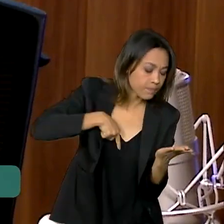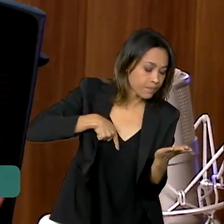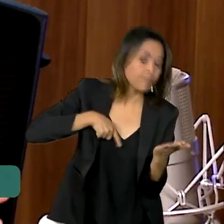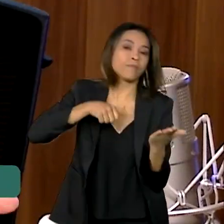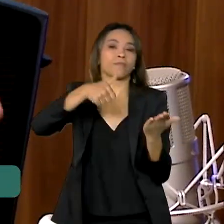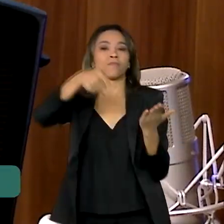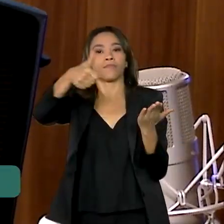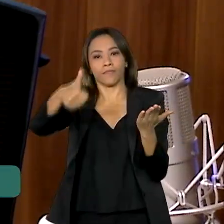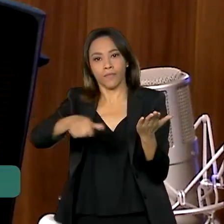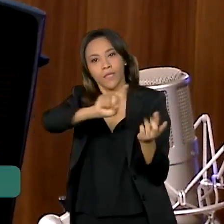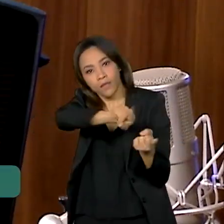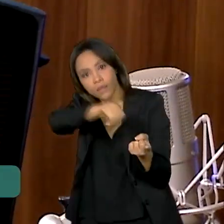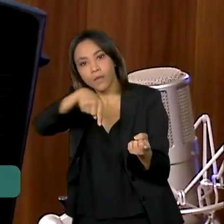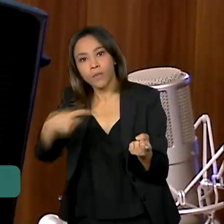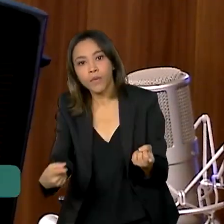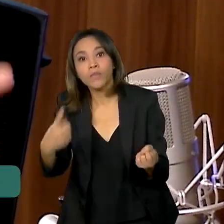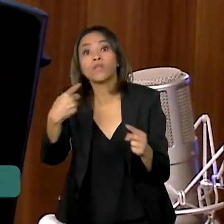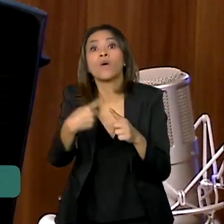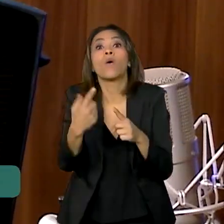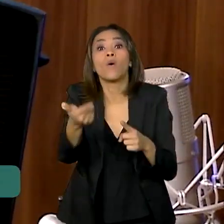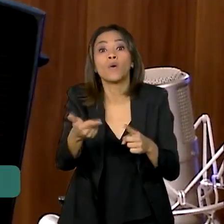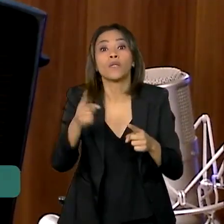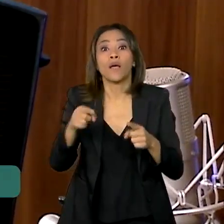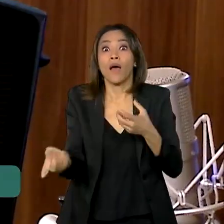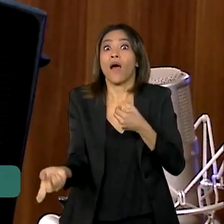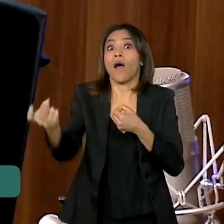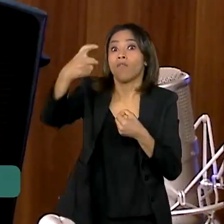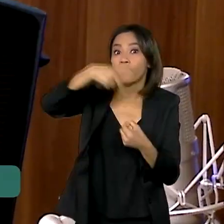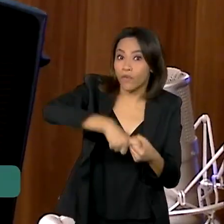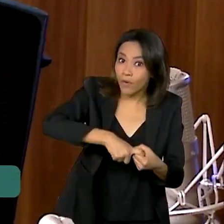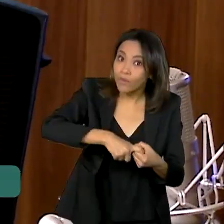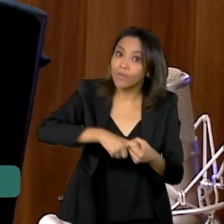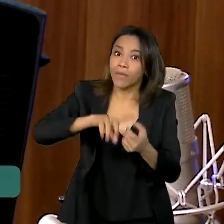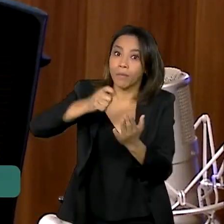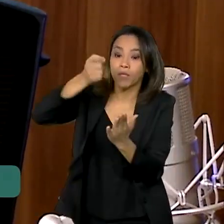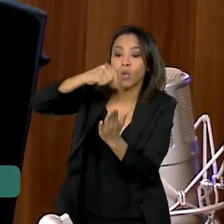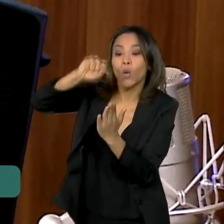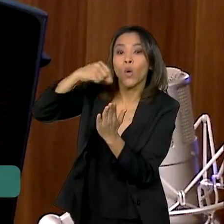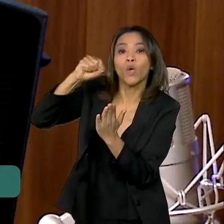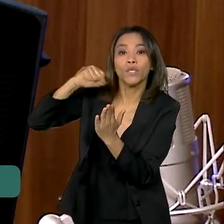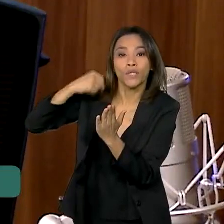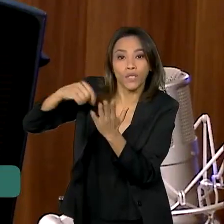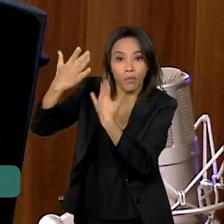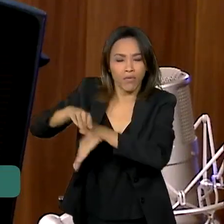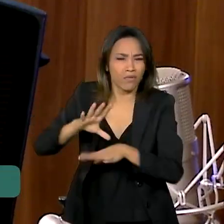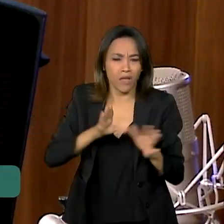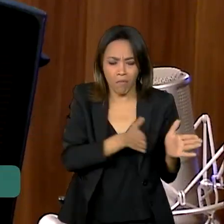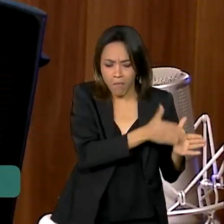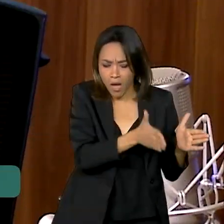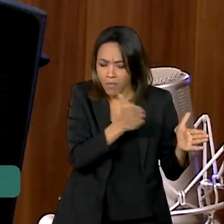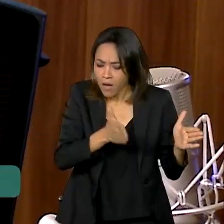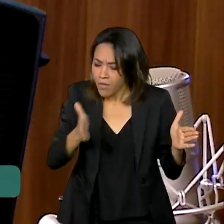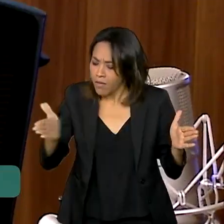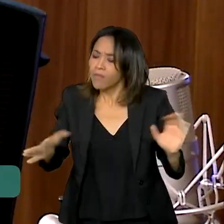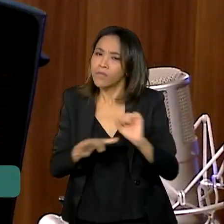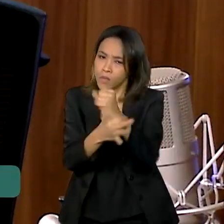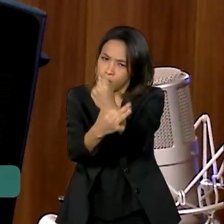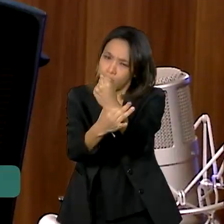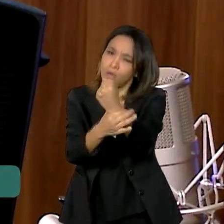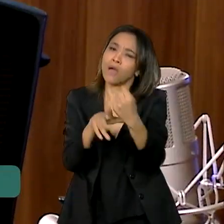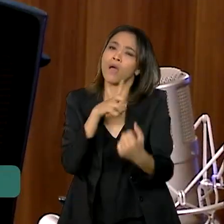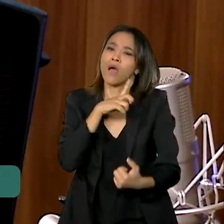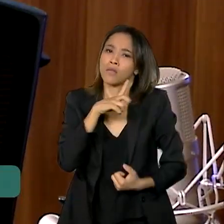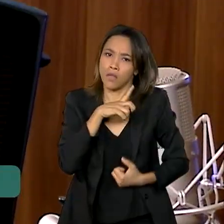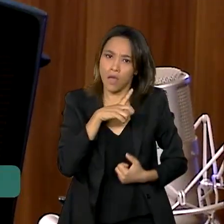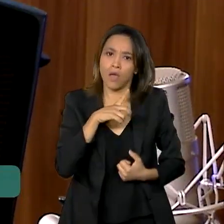vai ter depois a logística reversa, que a gente chama que é a volta da prova para o local de correção. Então é todo um esquema de segurança muito bem feito, a gente está muito